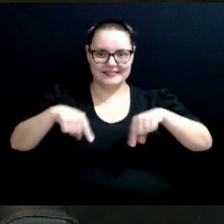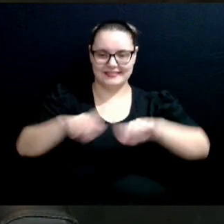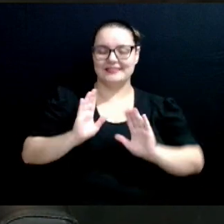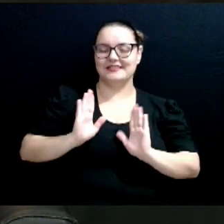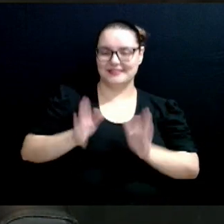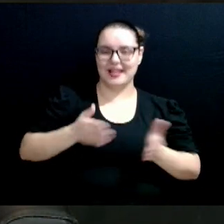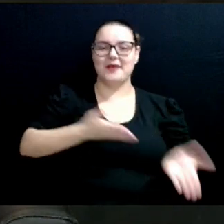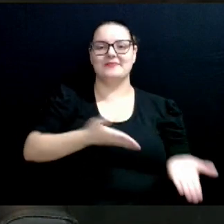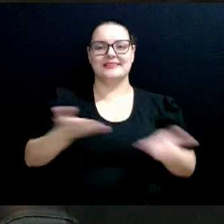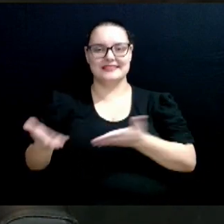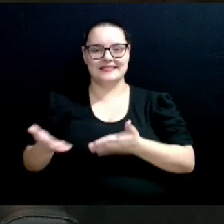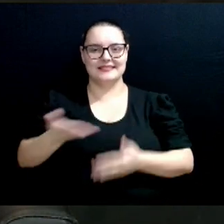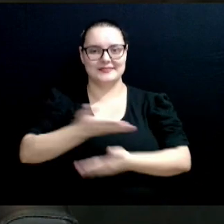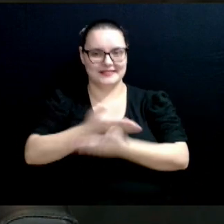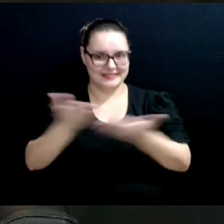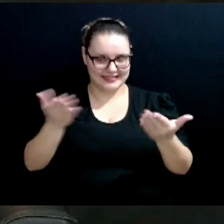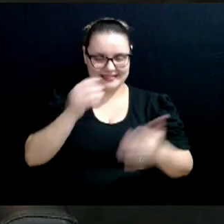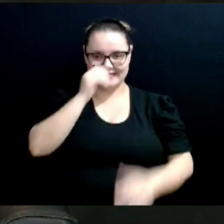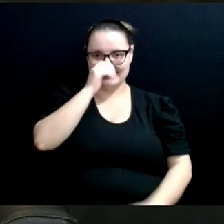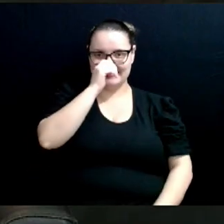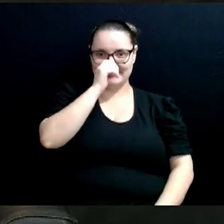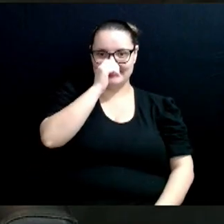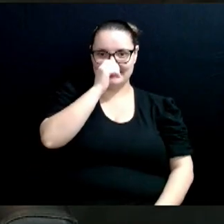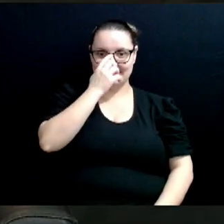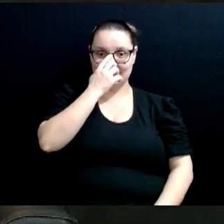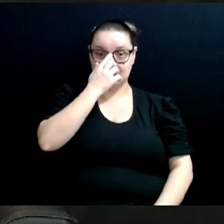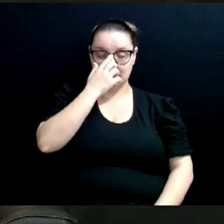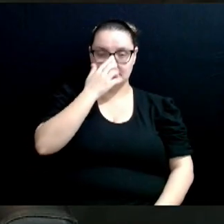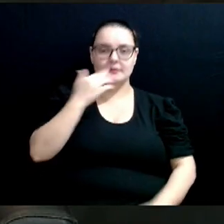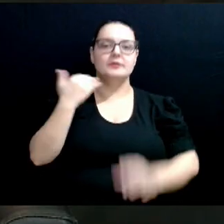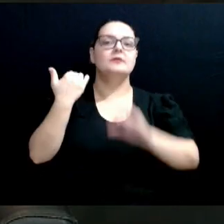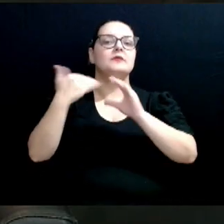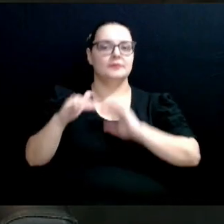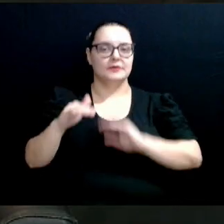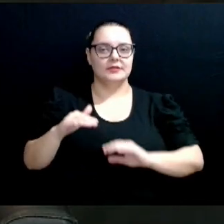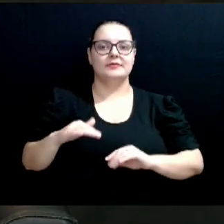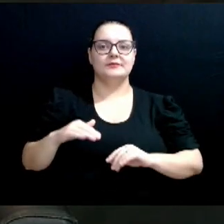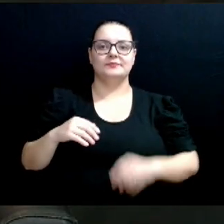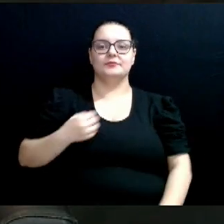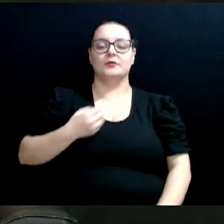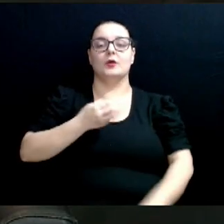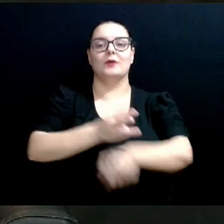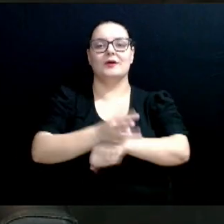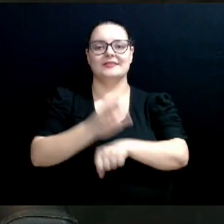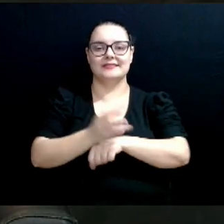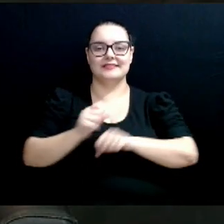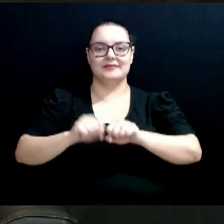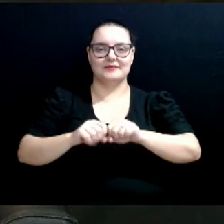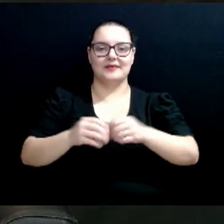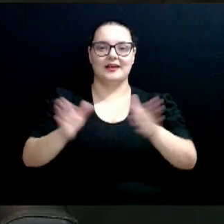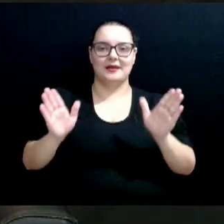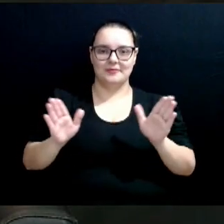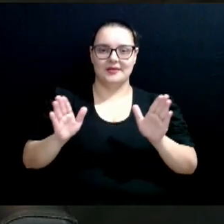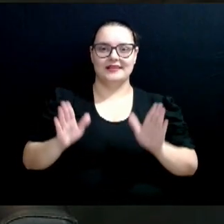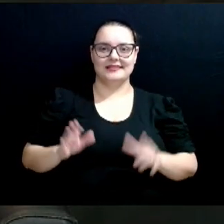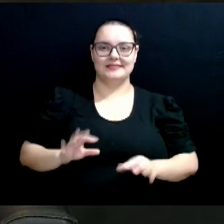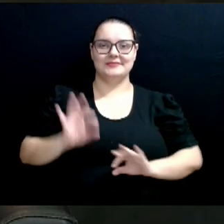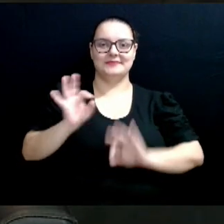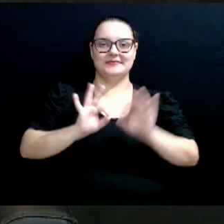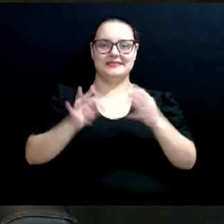apresenta elas para vocês, tá? E você vai mandando para a gente a sua mensagem. WhatsApp aberto, produção, apostos para receber